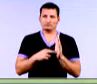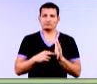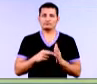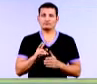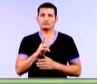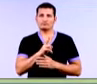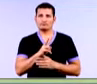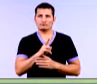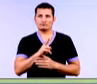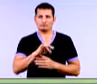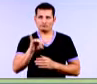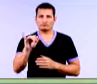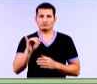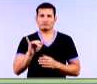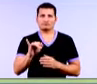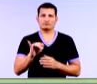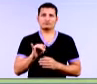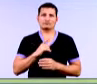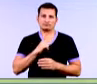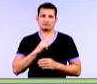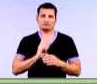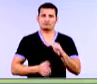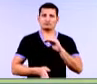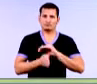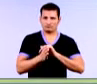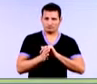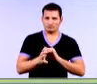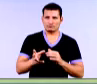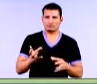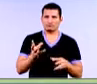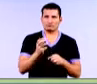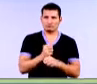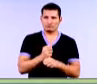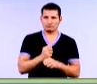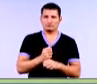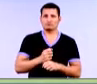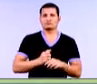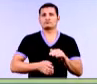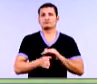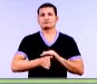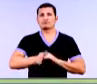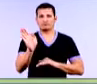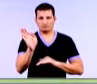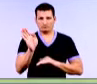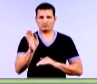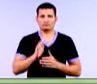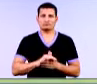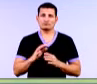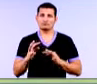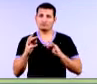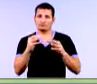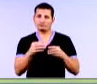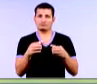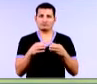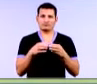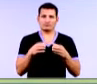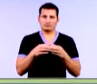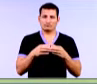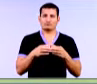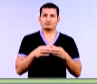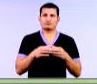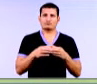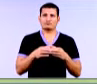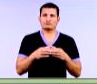gerar entrada, processamento ou saída. Então, todo esse conjunto